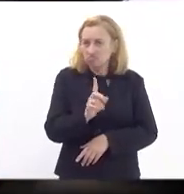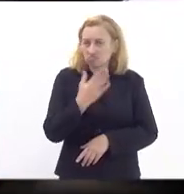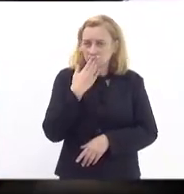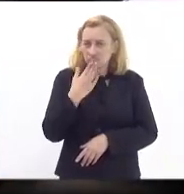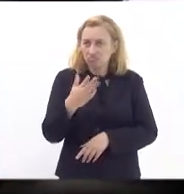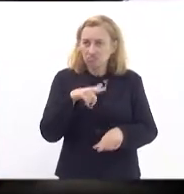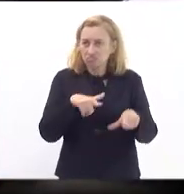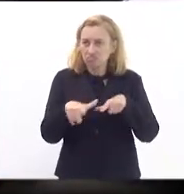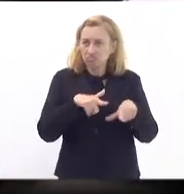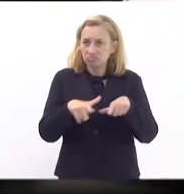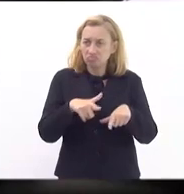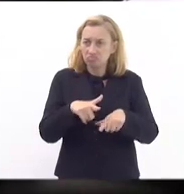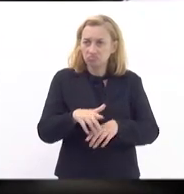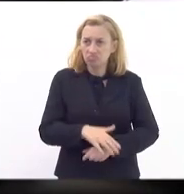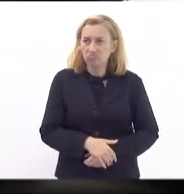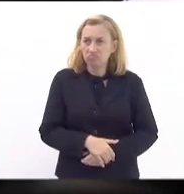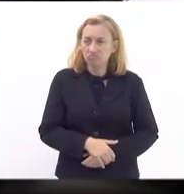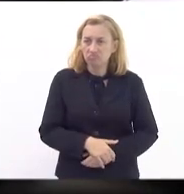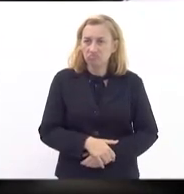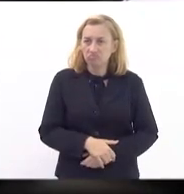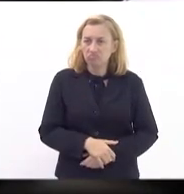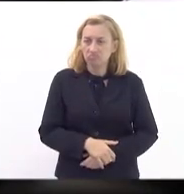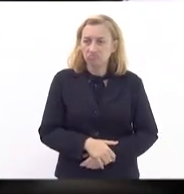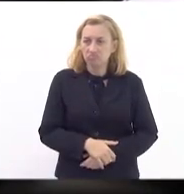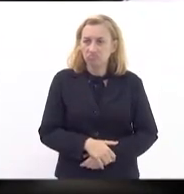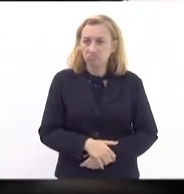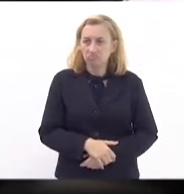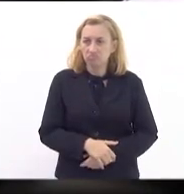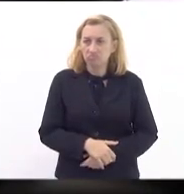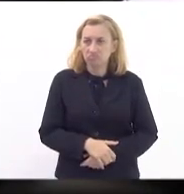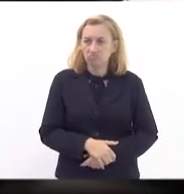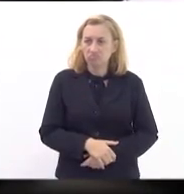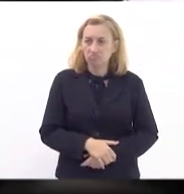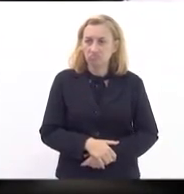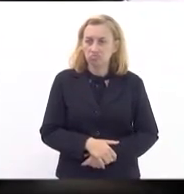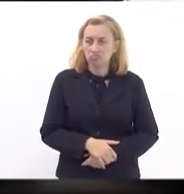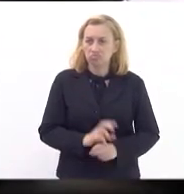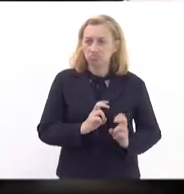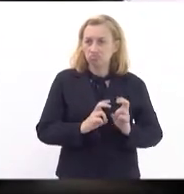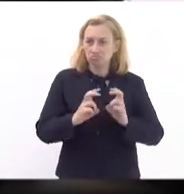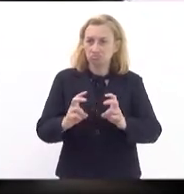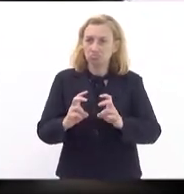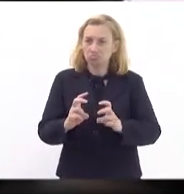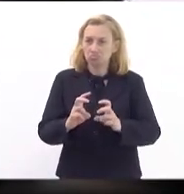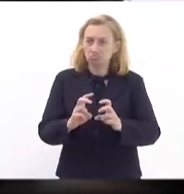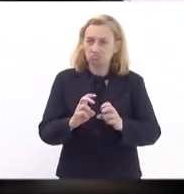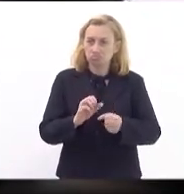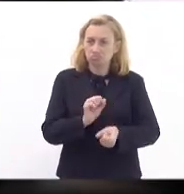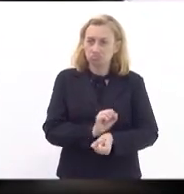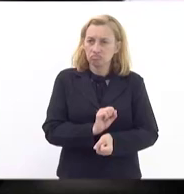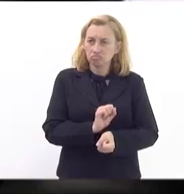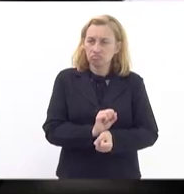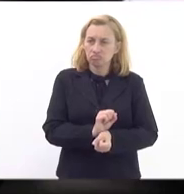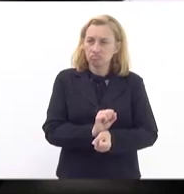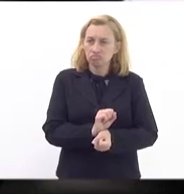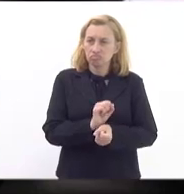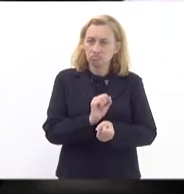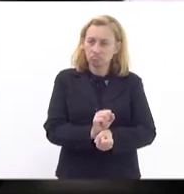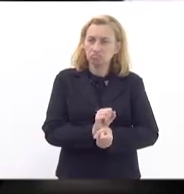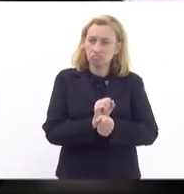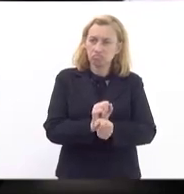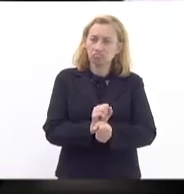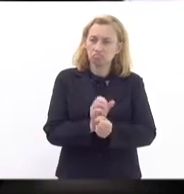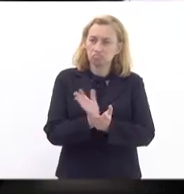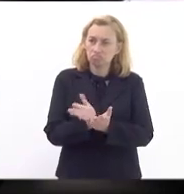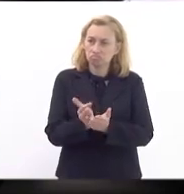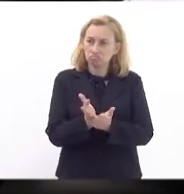trabalho Eu particularmente eu nunca vi o trem e parando e catando o